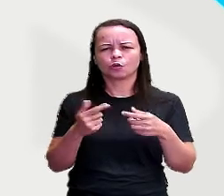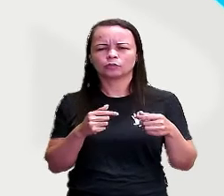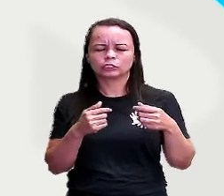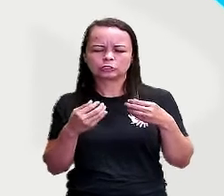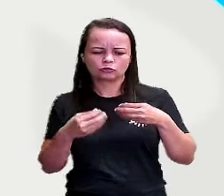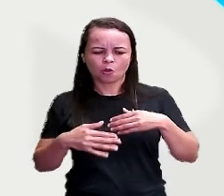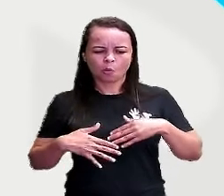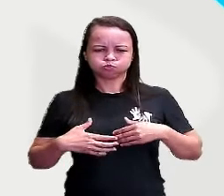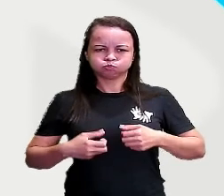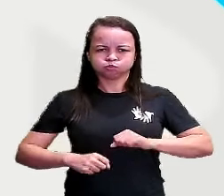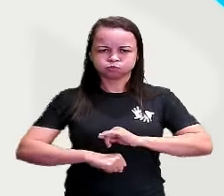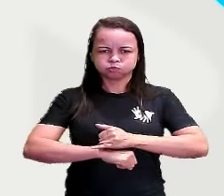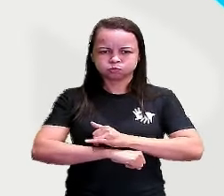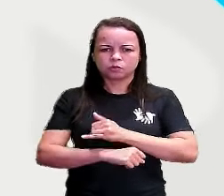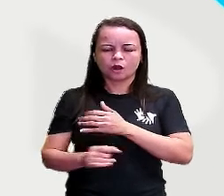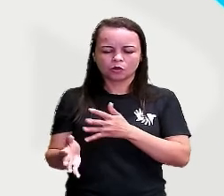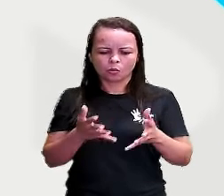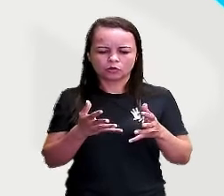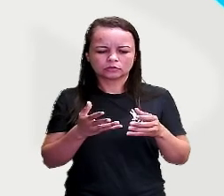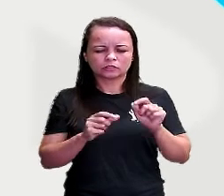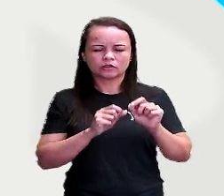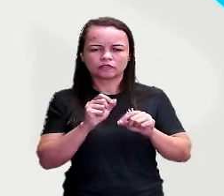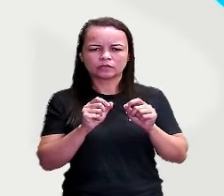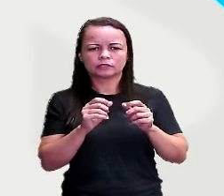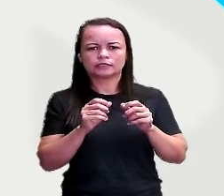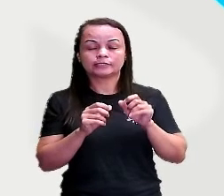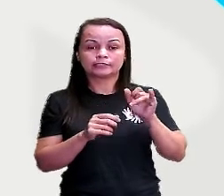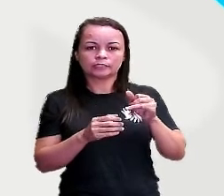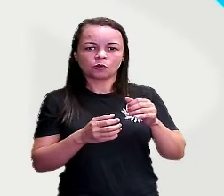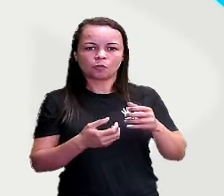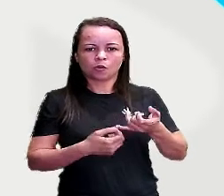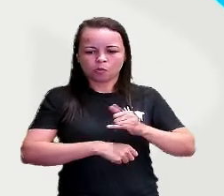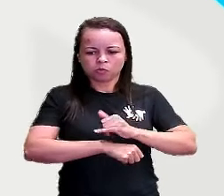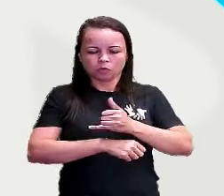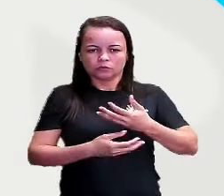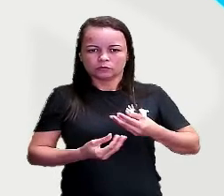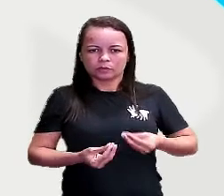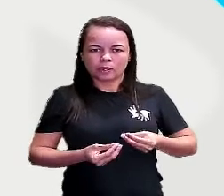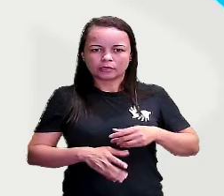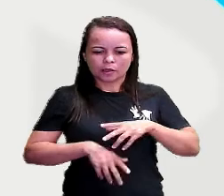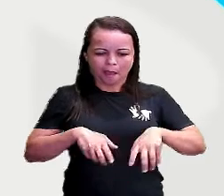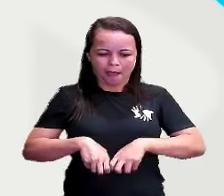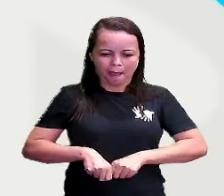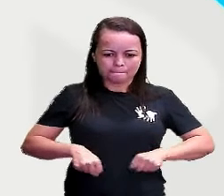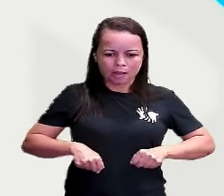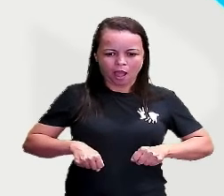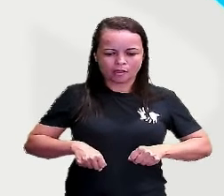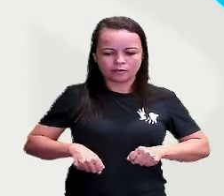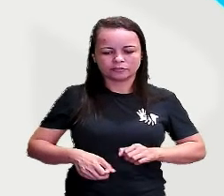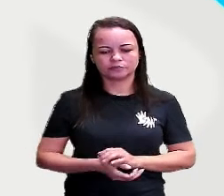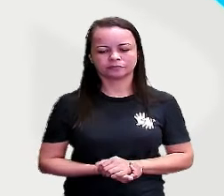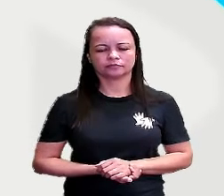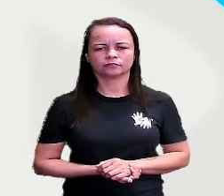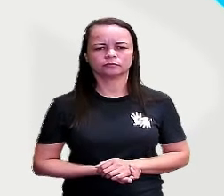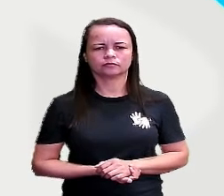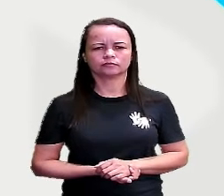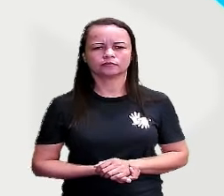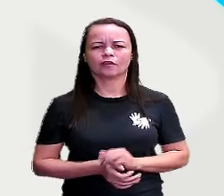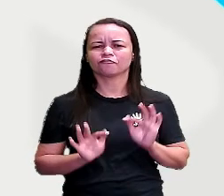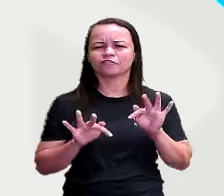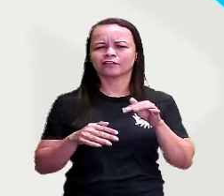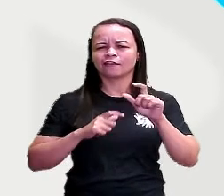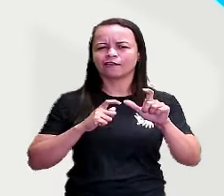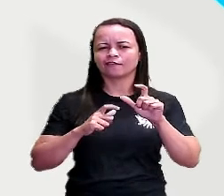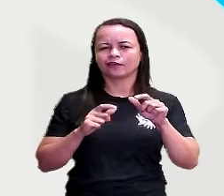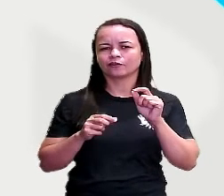Só há uma coisa a fazer. Se não pode perder as banhas, amarre-as. Então, qual é a finalidade da tirinha? Passar